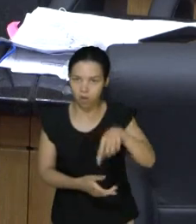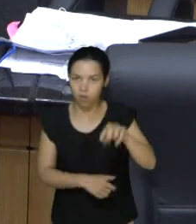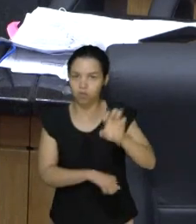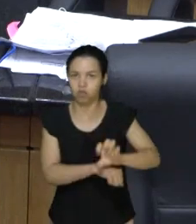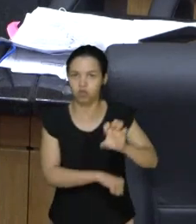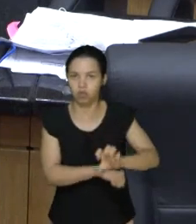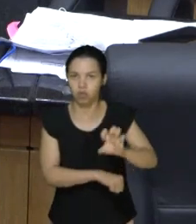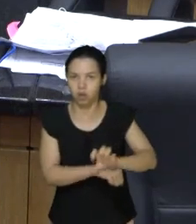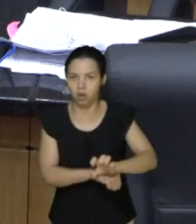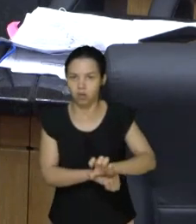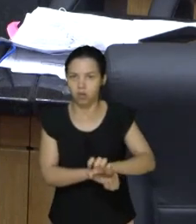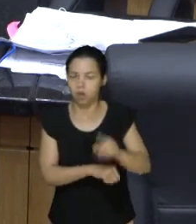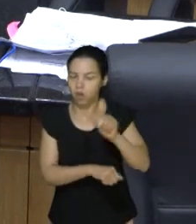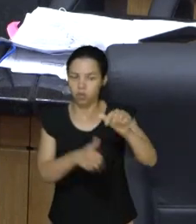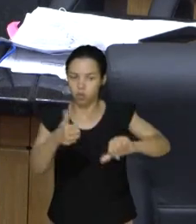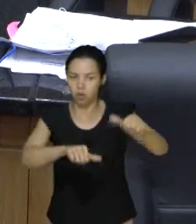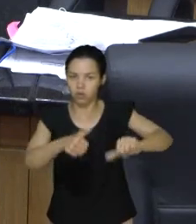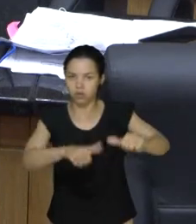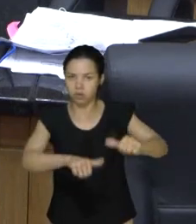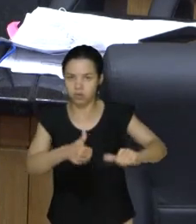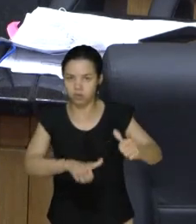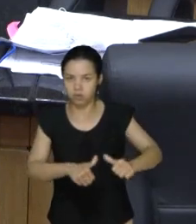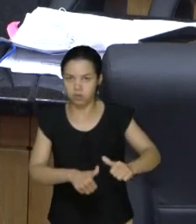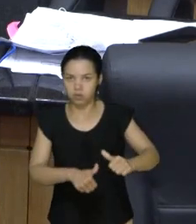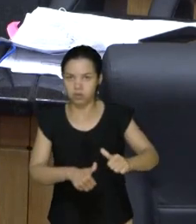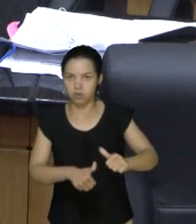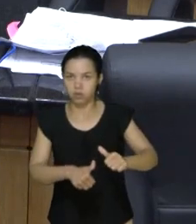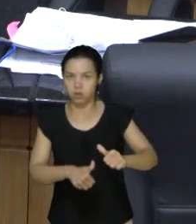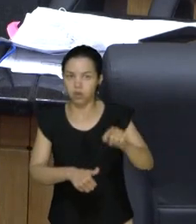que não analisou a periculosidade do assassino.